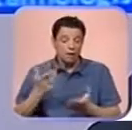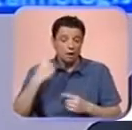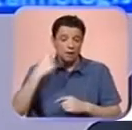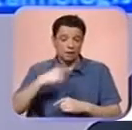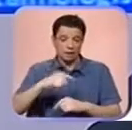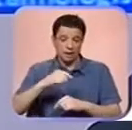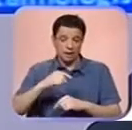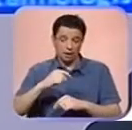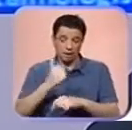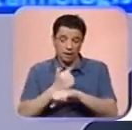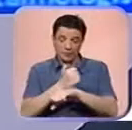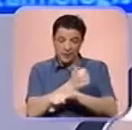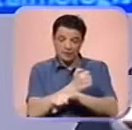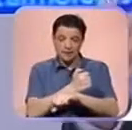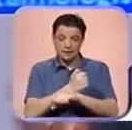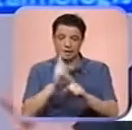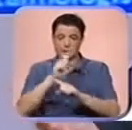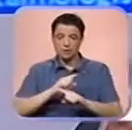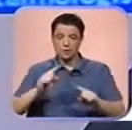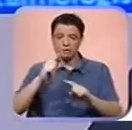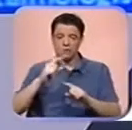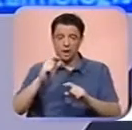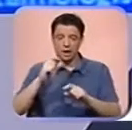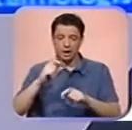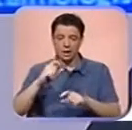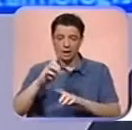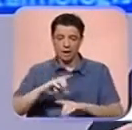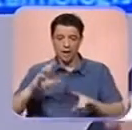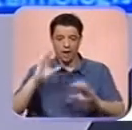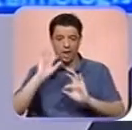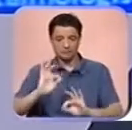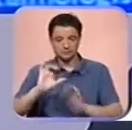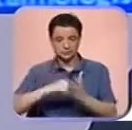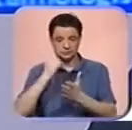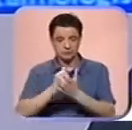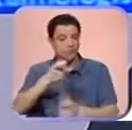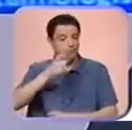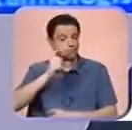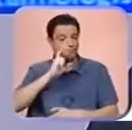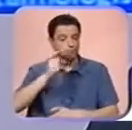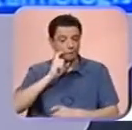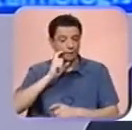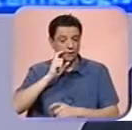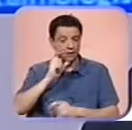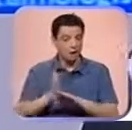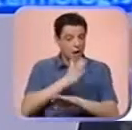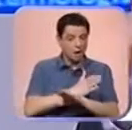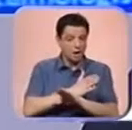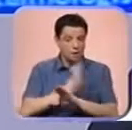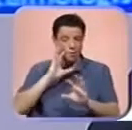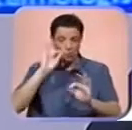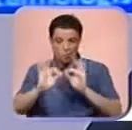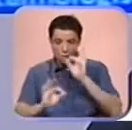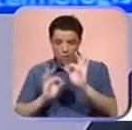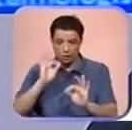retinopatia diabética. O ideal é não chegarmos a ter lesões. Portanto, o ideal é sempre prevenir. E a prevenção passa pelos